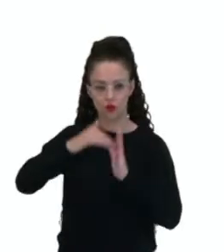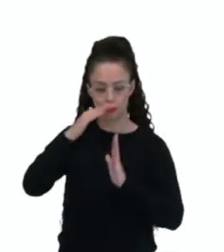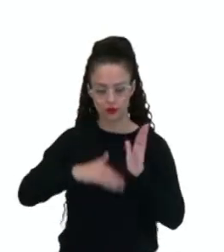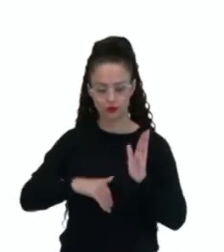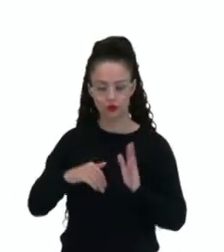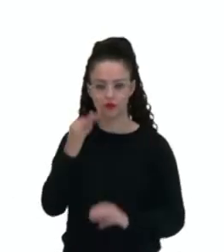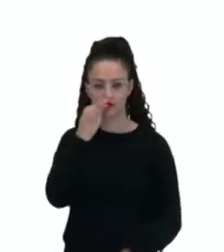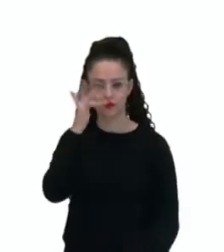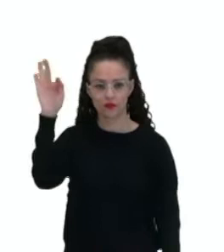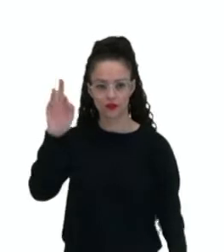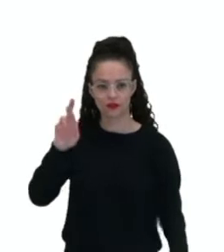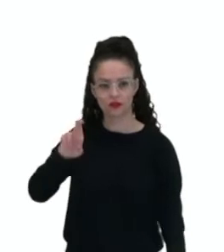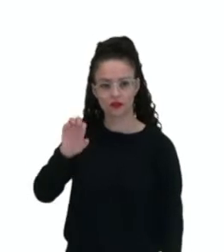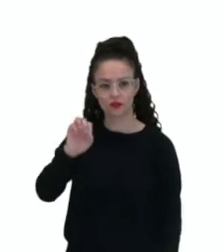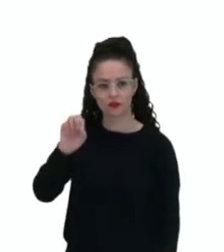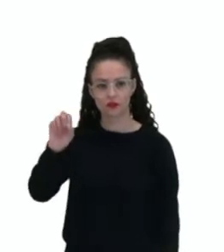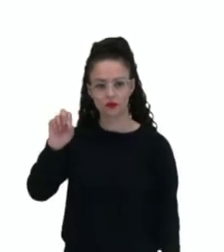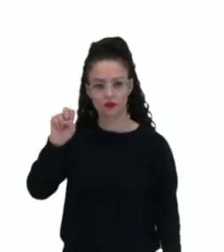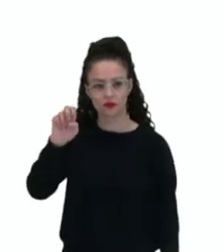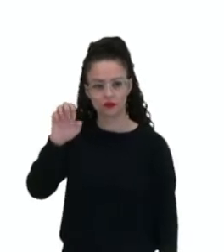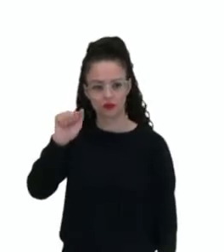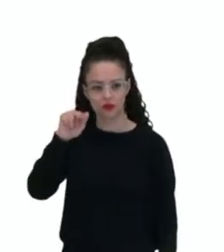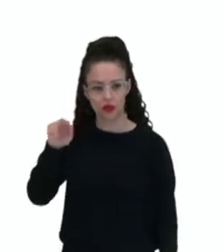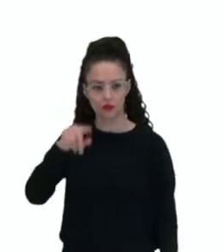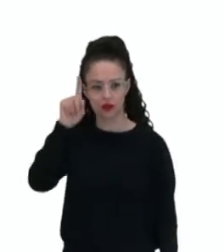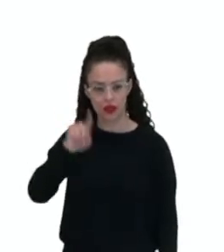Henri Rousseau é considerado o